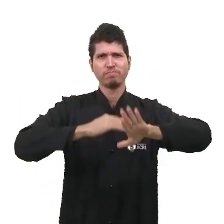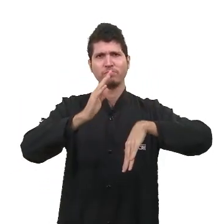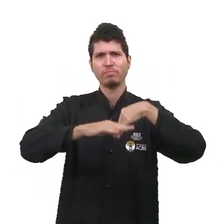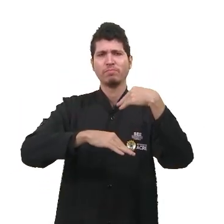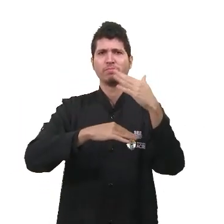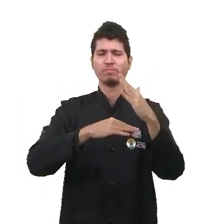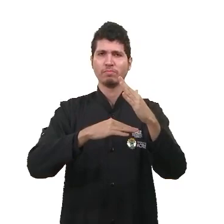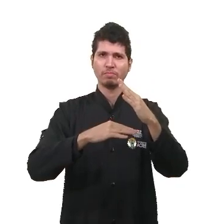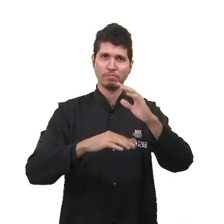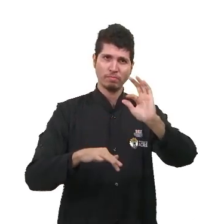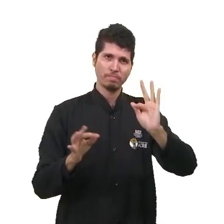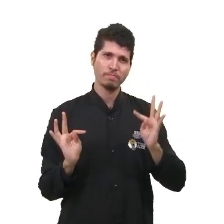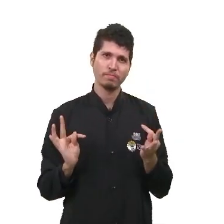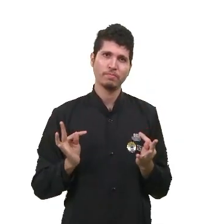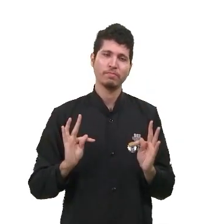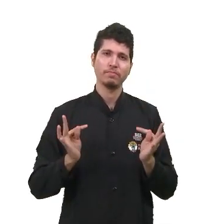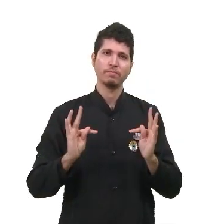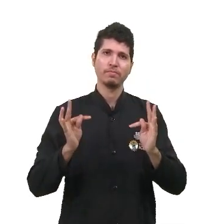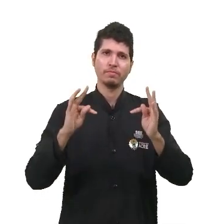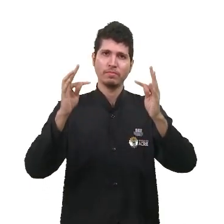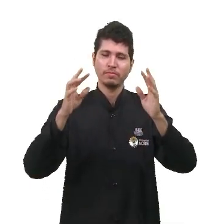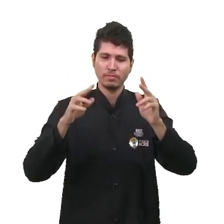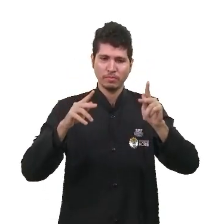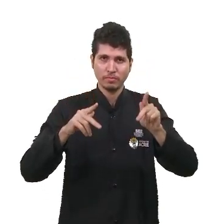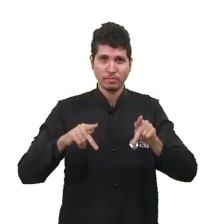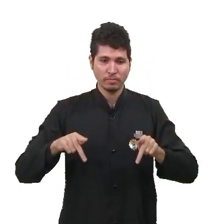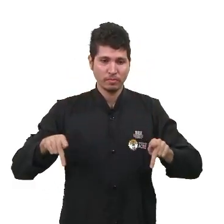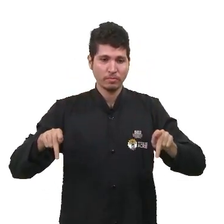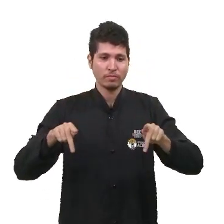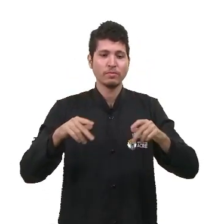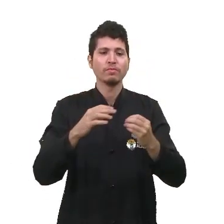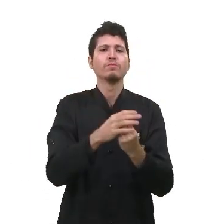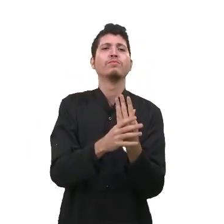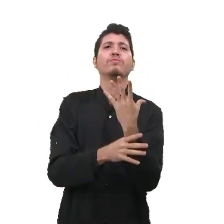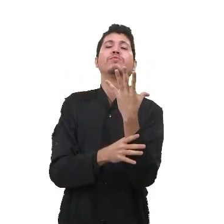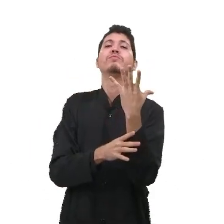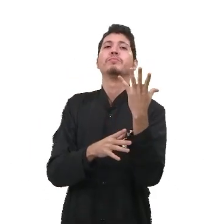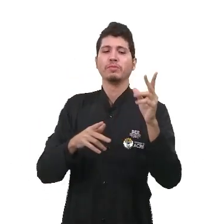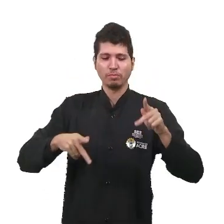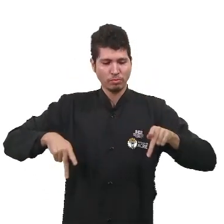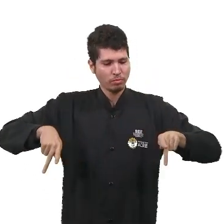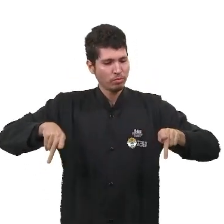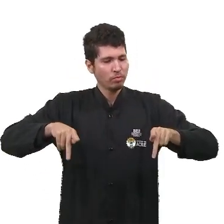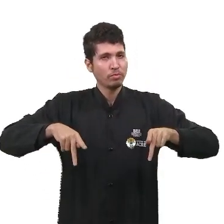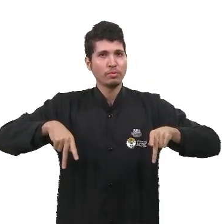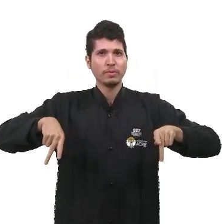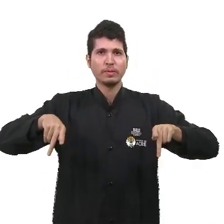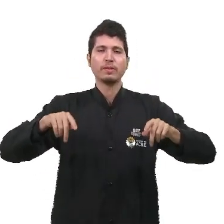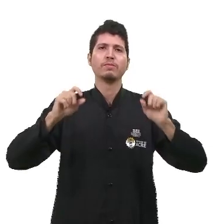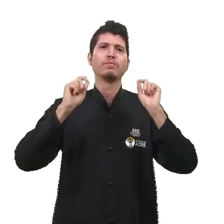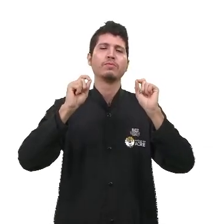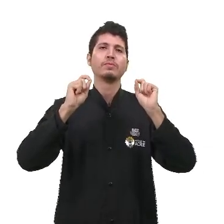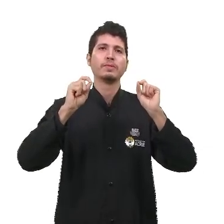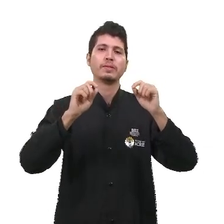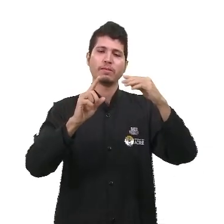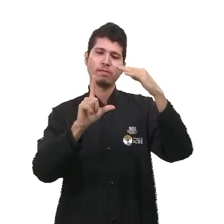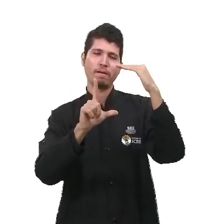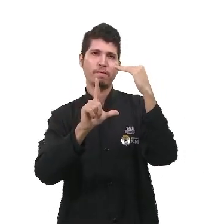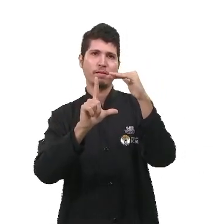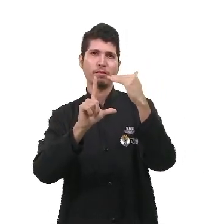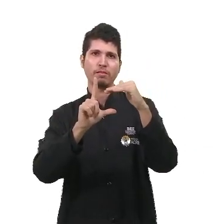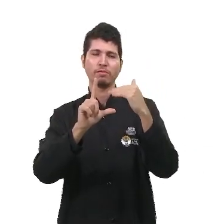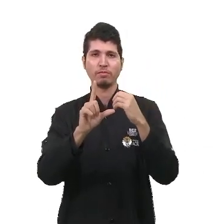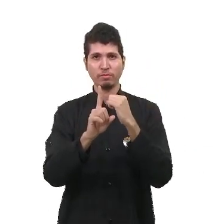tecnológicos e pelo surgimento do proletariado. Mas o que é isso, professora? A classe social formada